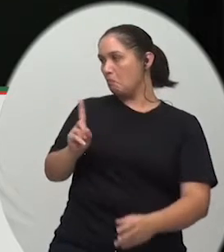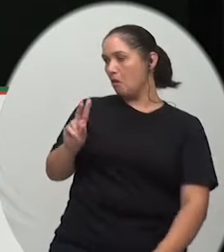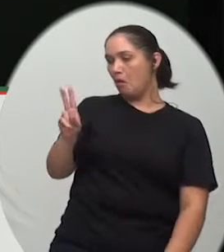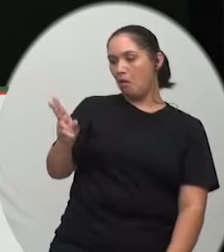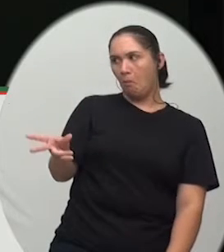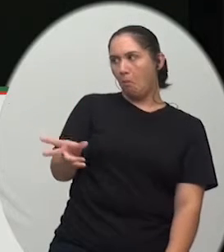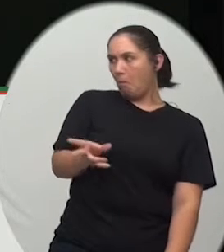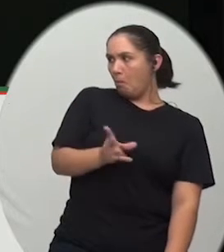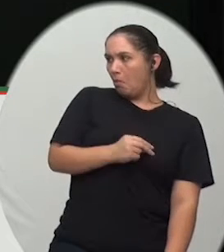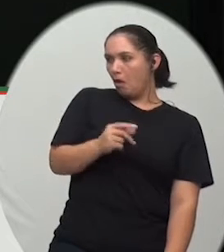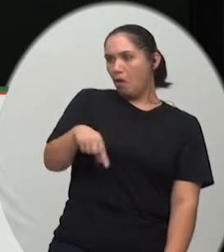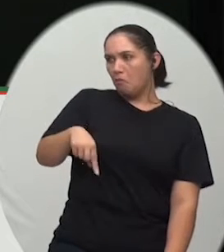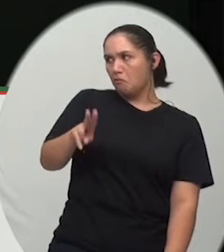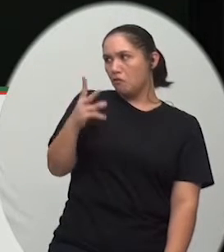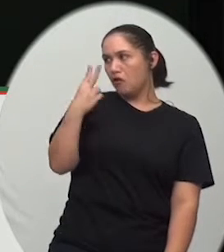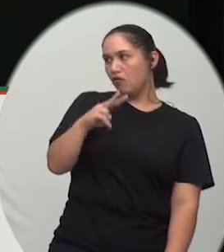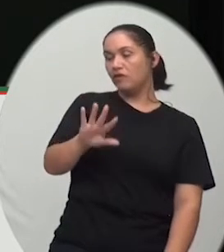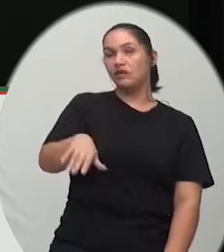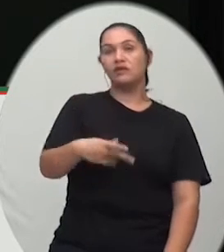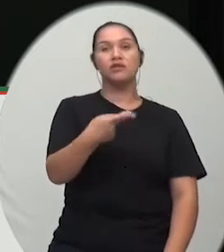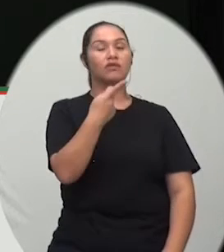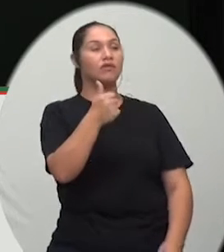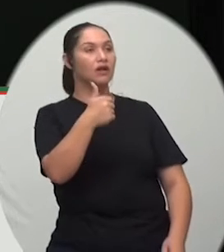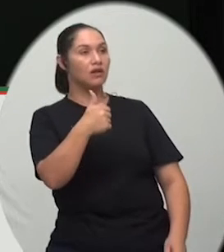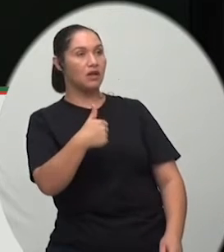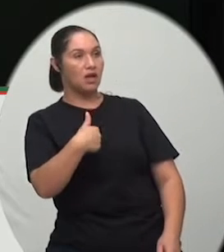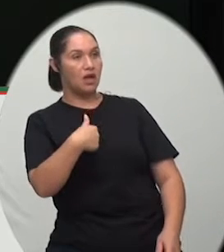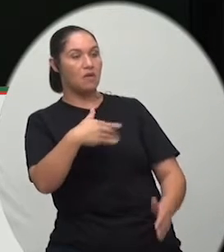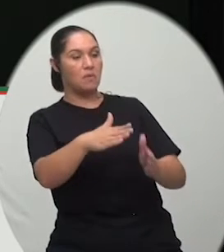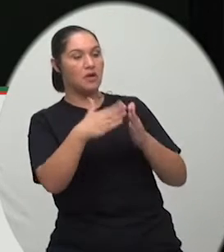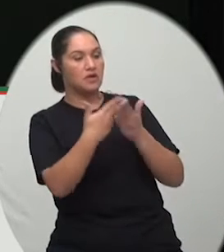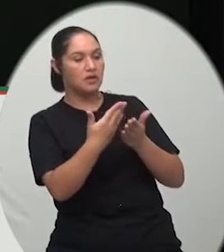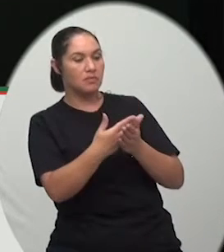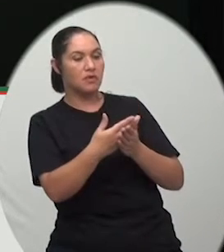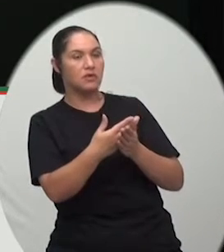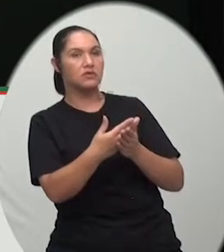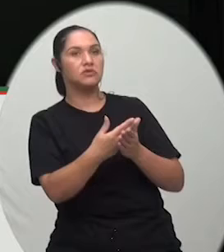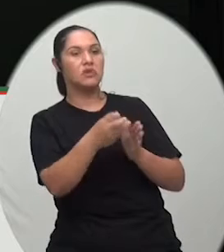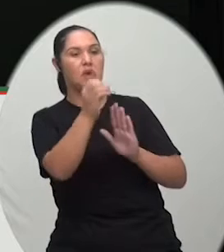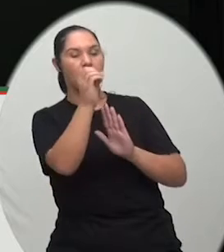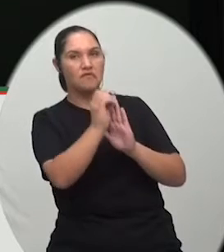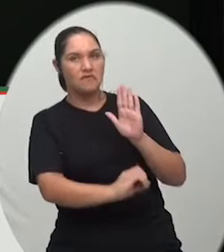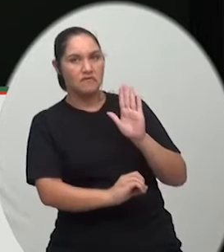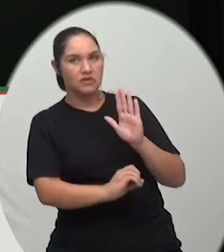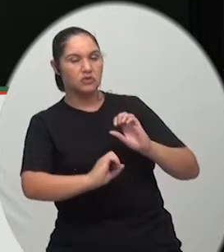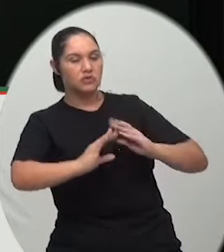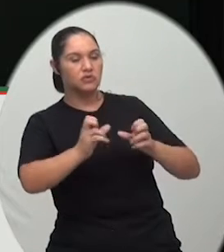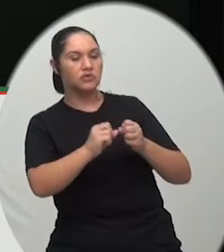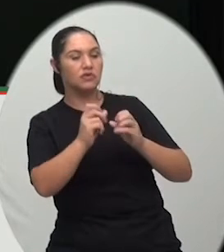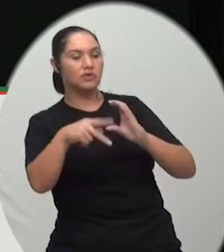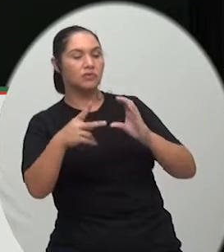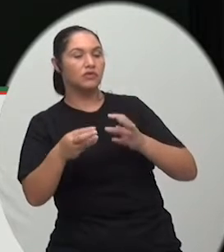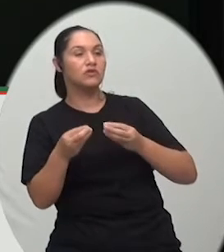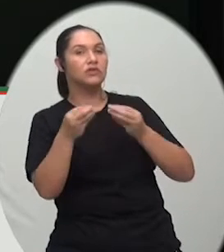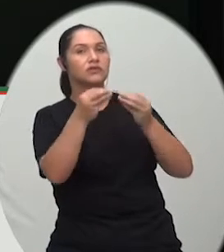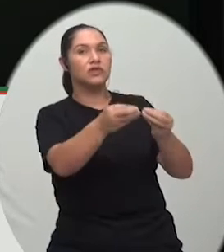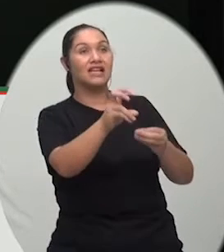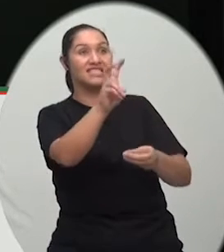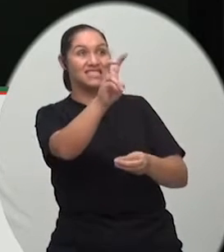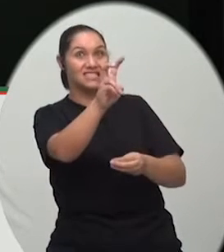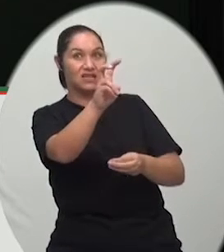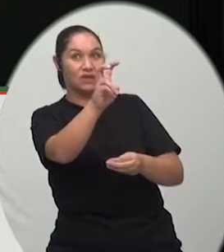o requerimento que eu fiz pela Câmara. E levamos lá 5 ofícios pela associação, e